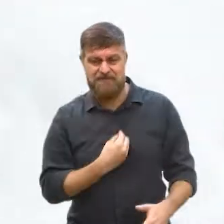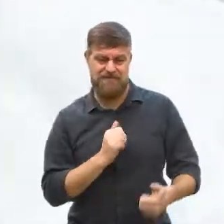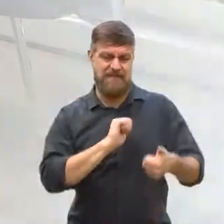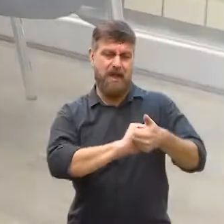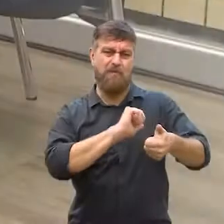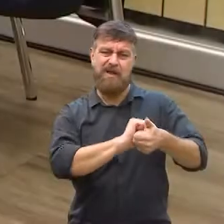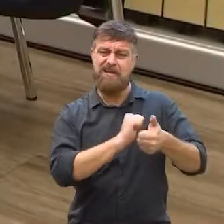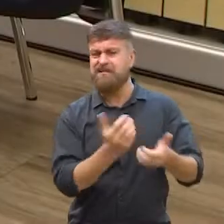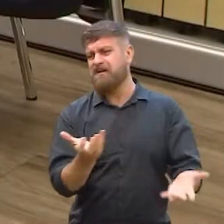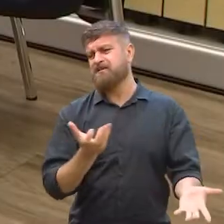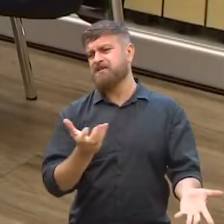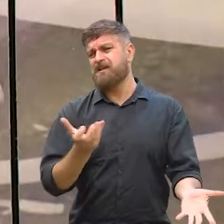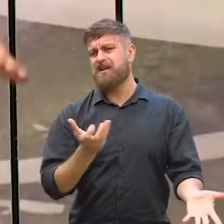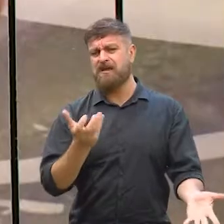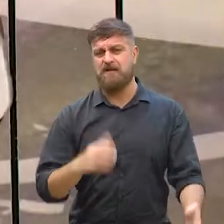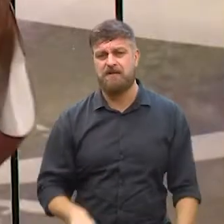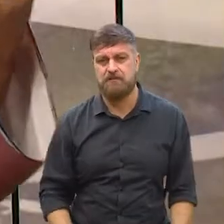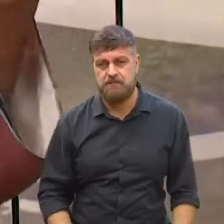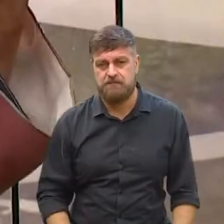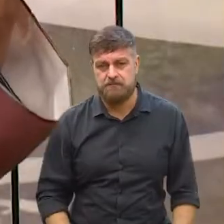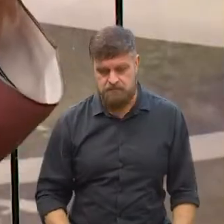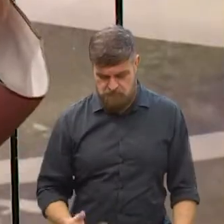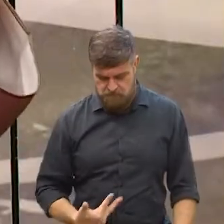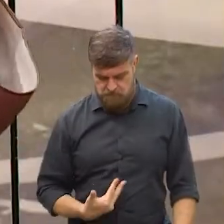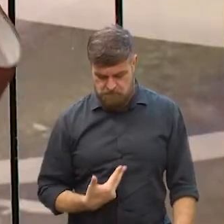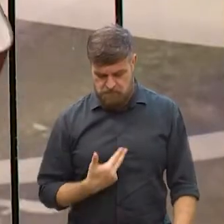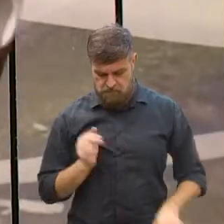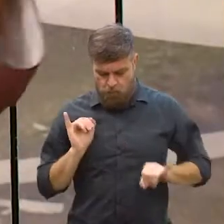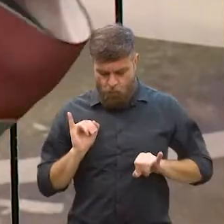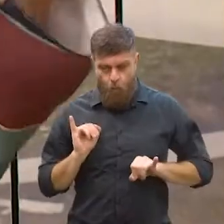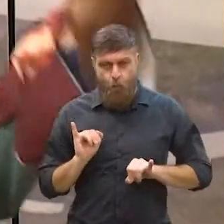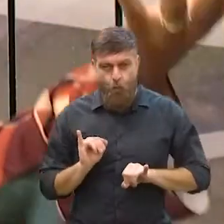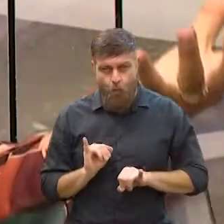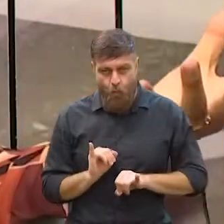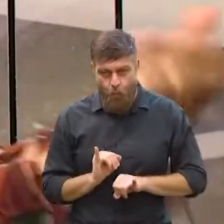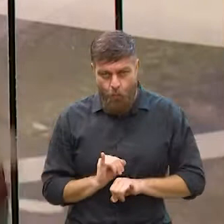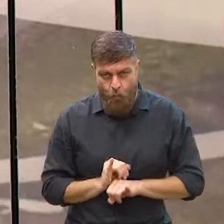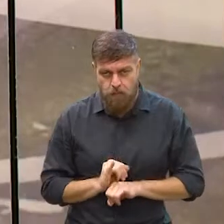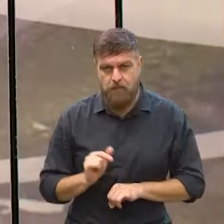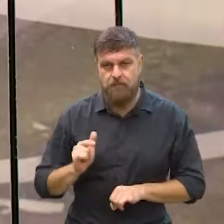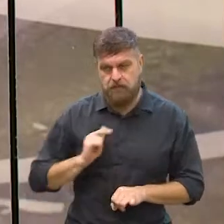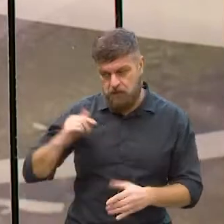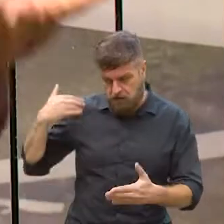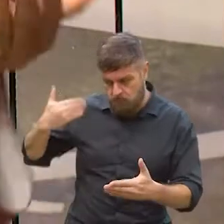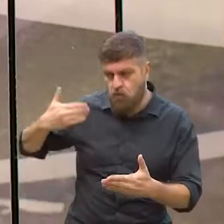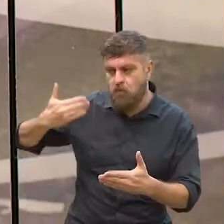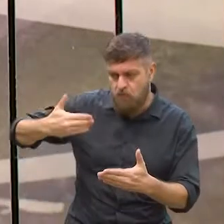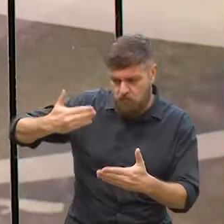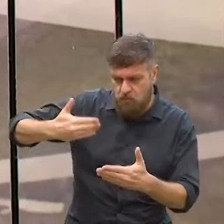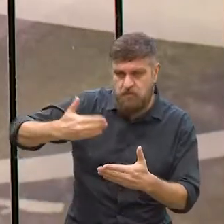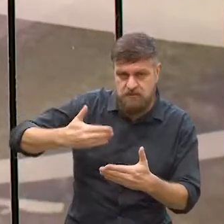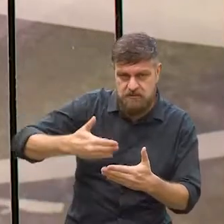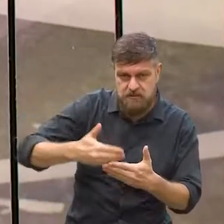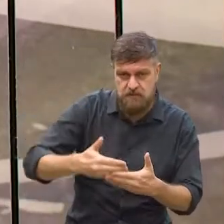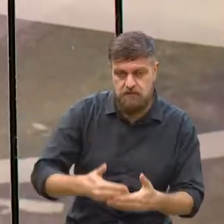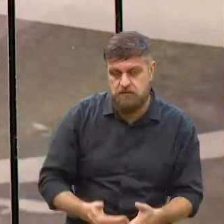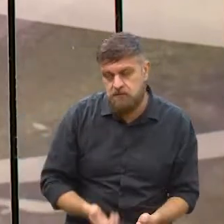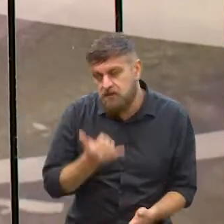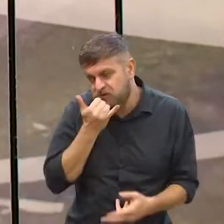doutor? ter vários problemas. Então, a cirurgia bariátrica, claro, tem um processo, né? Perdão por interrompê-lo,